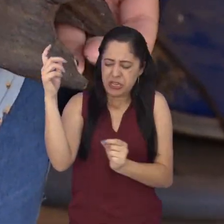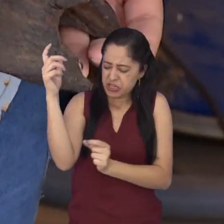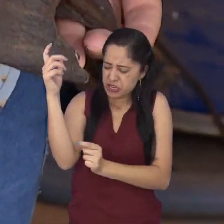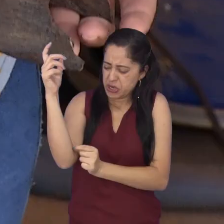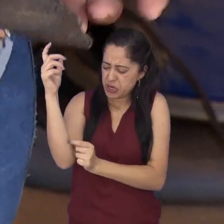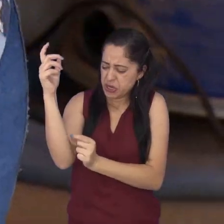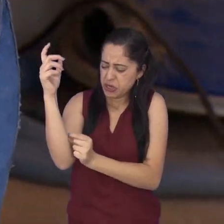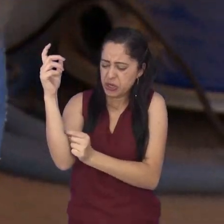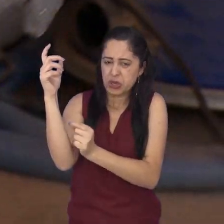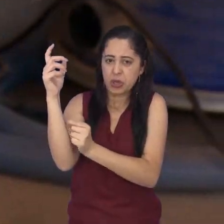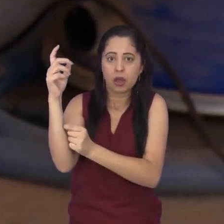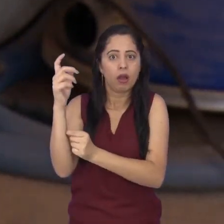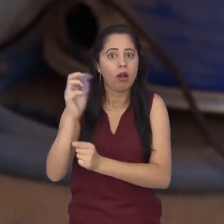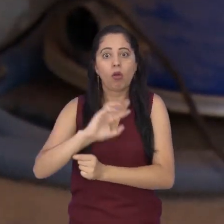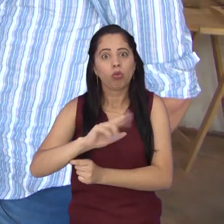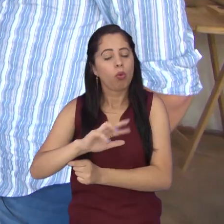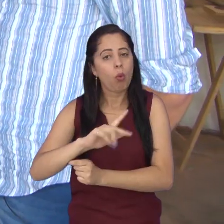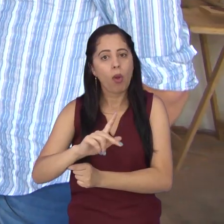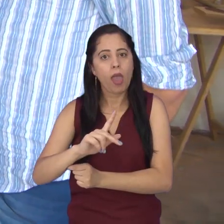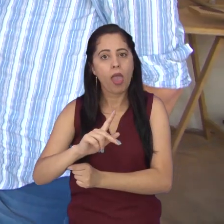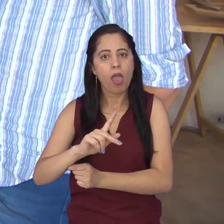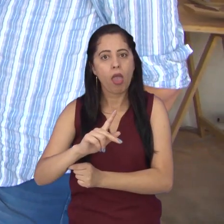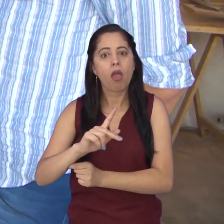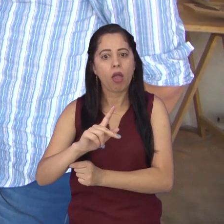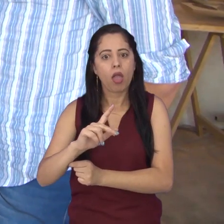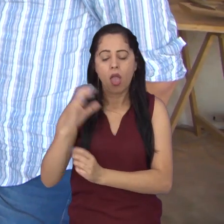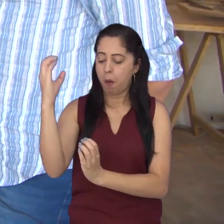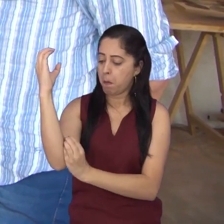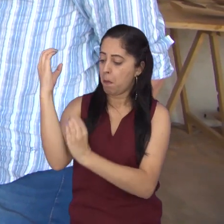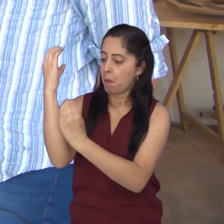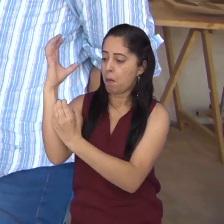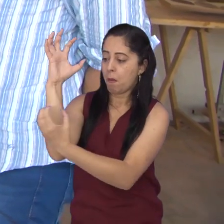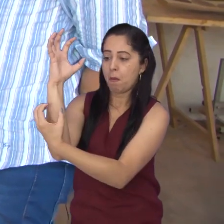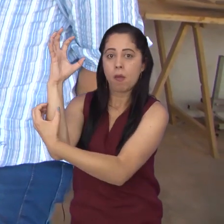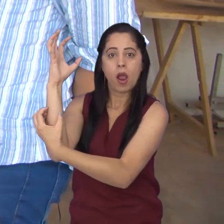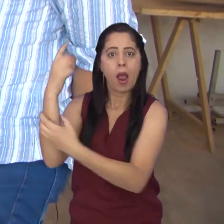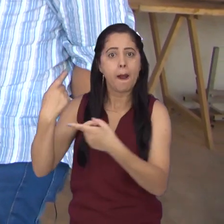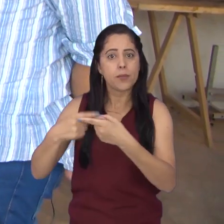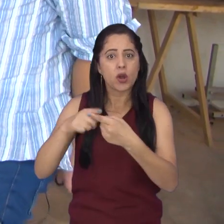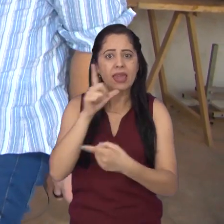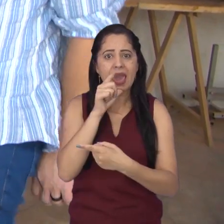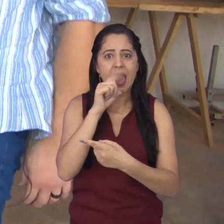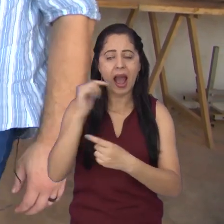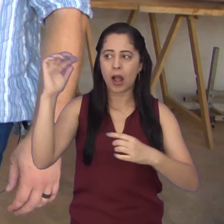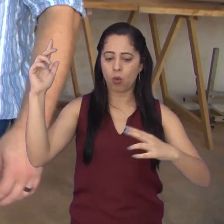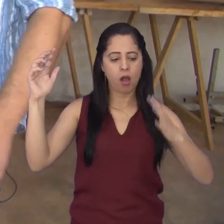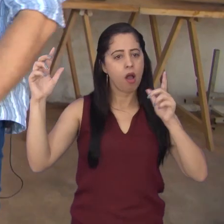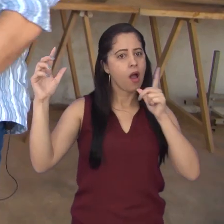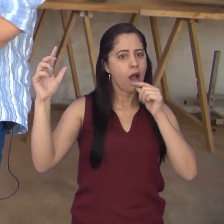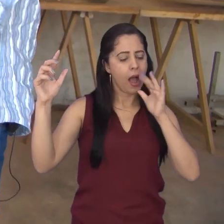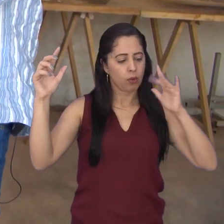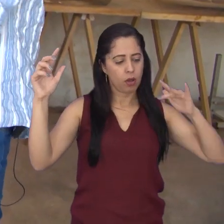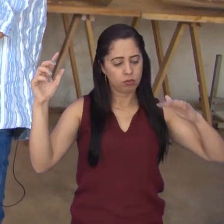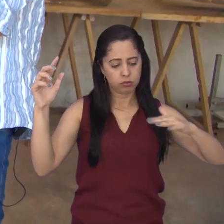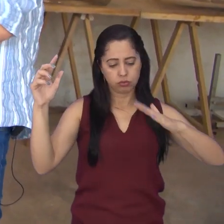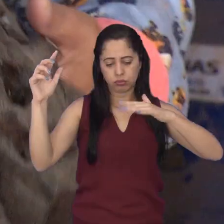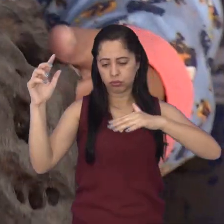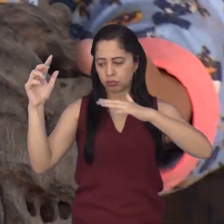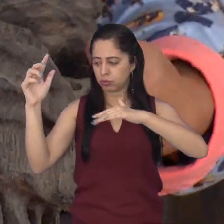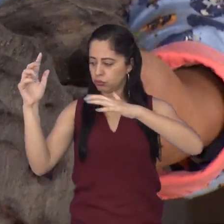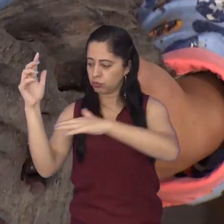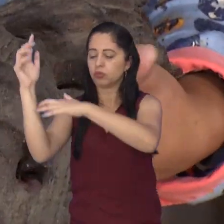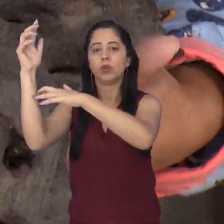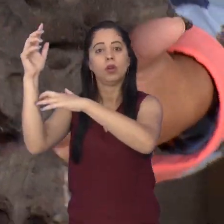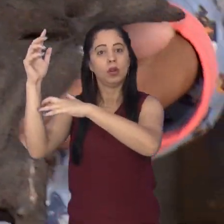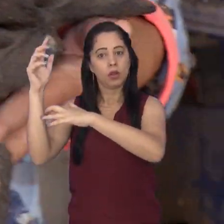Mas não, o Bruno me contou que isso daqui foi provocado por conta da água. Isso, essa é uma madeira que se chama canjerana, tá? Linda. Ela